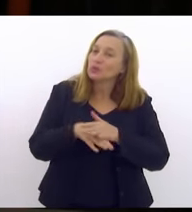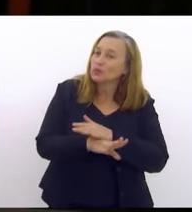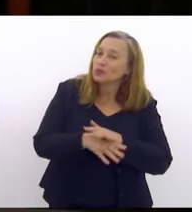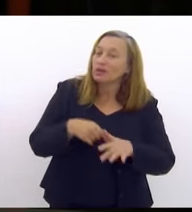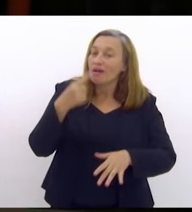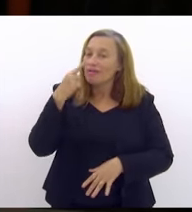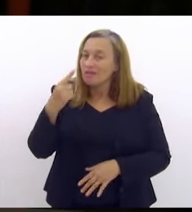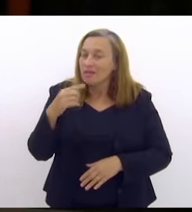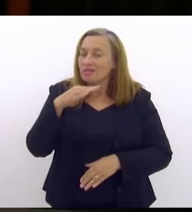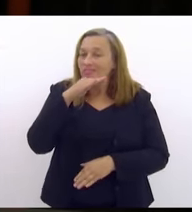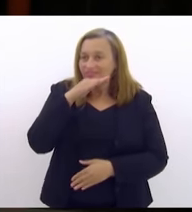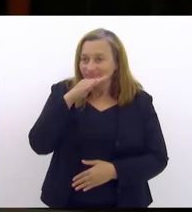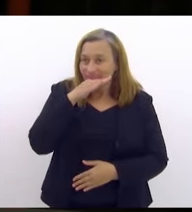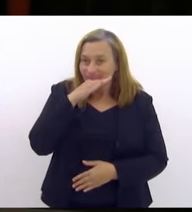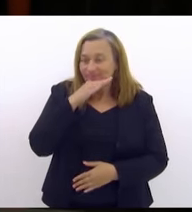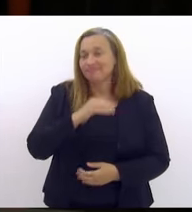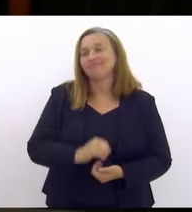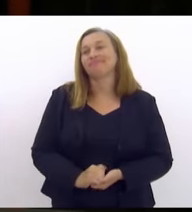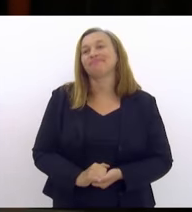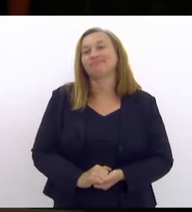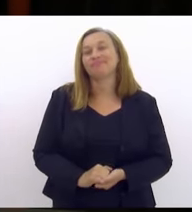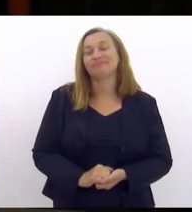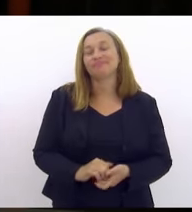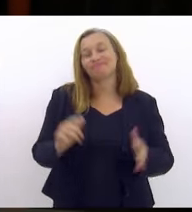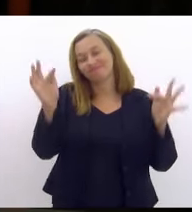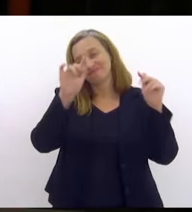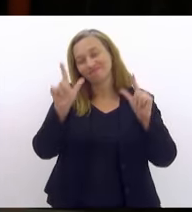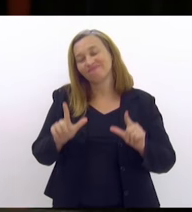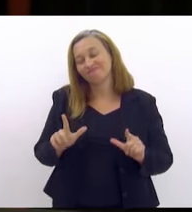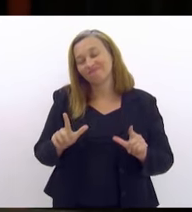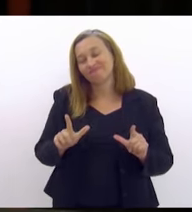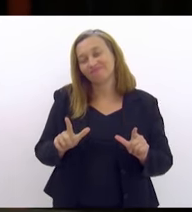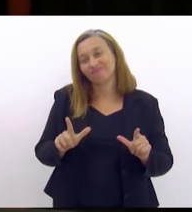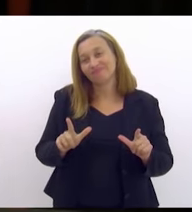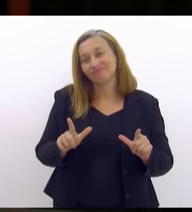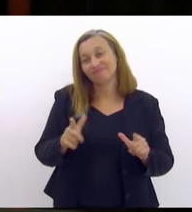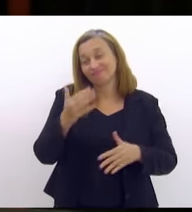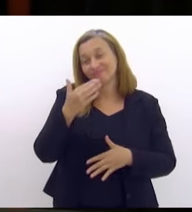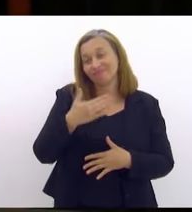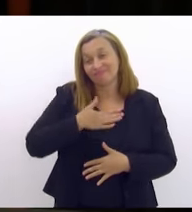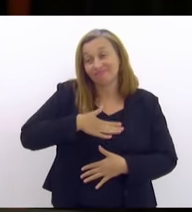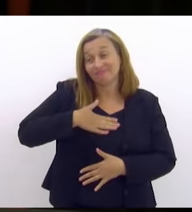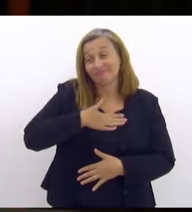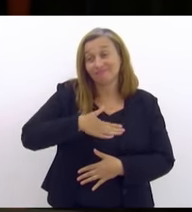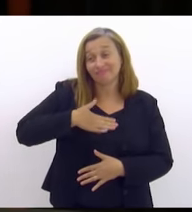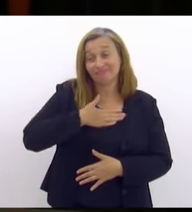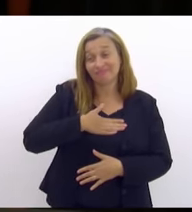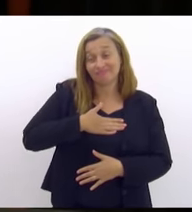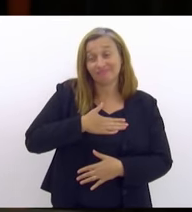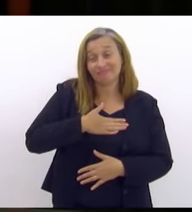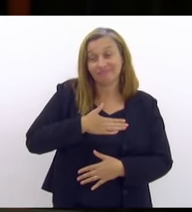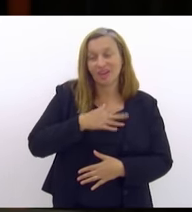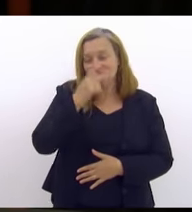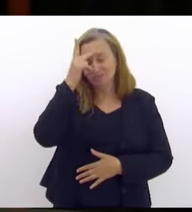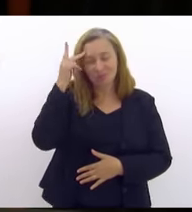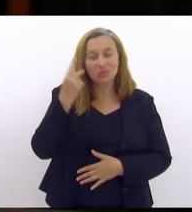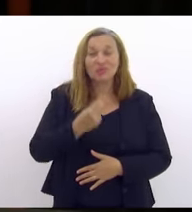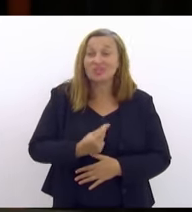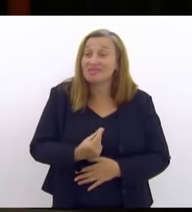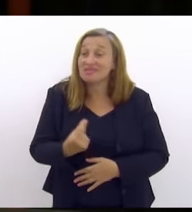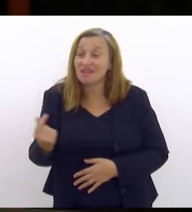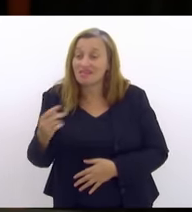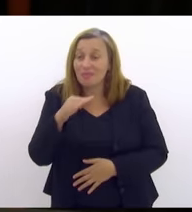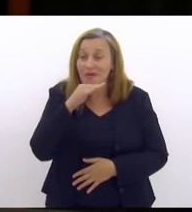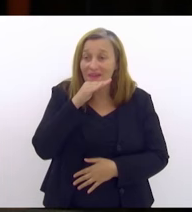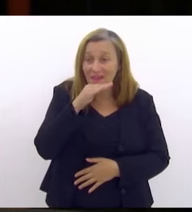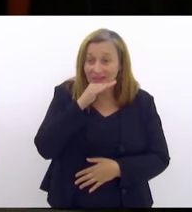ver em Mangaratiba, é muito feliz, é gratificante. Né, as pessoas têm saído de